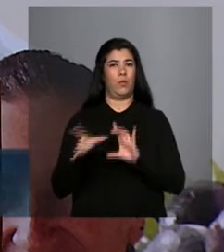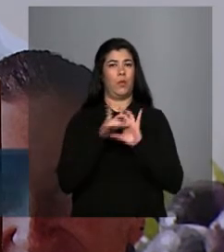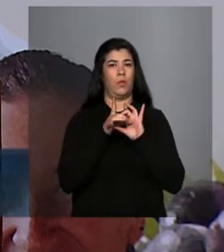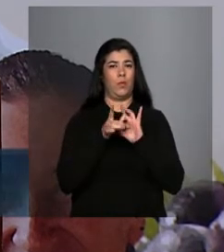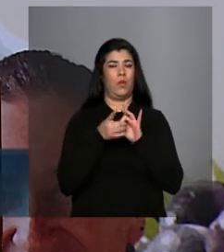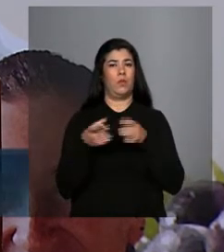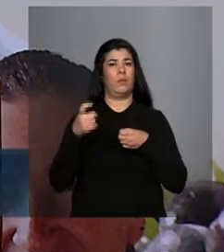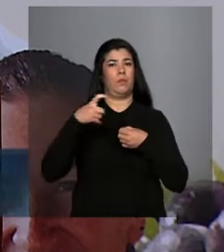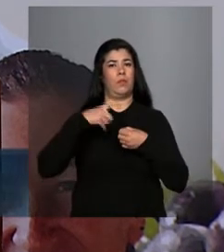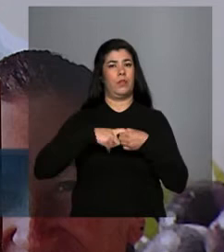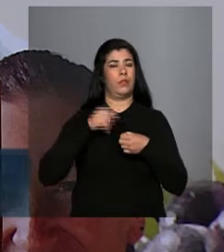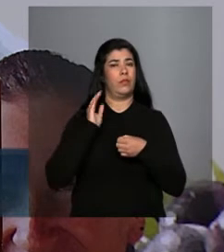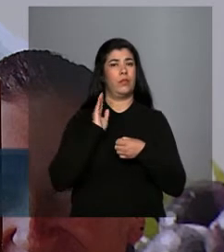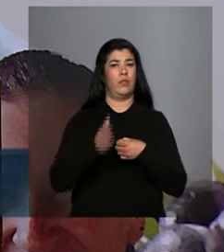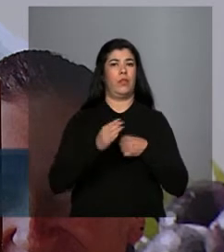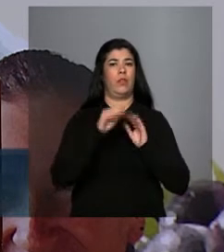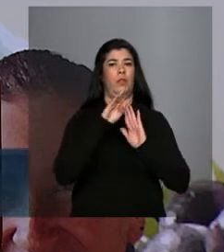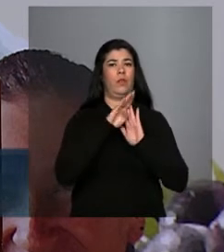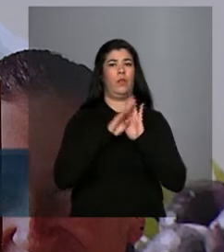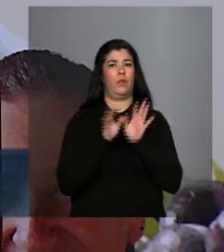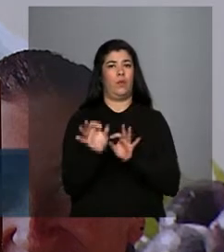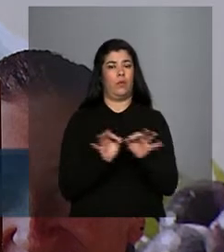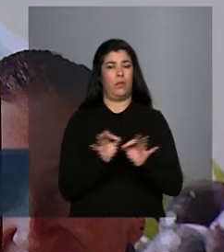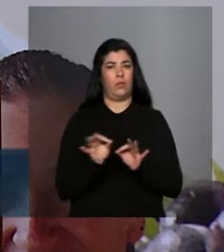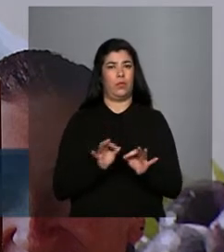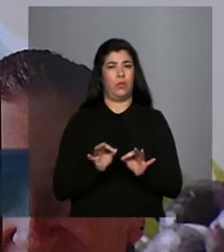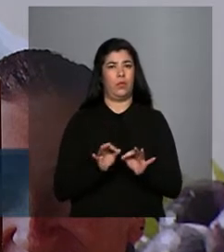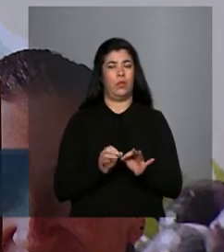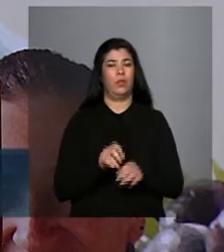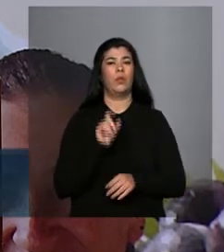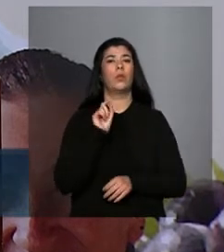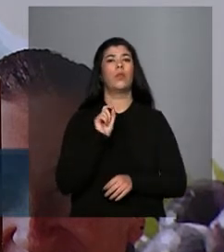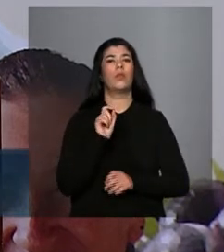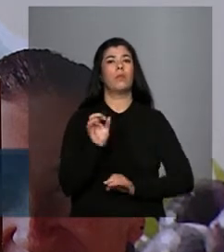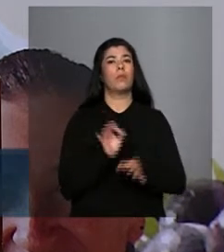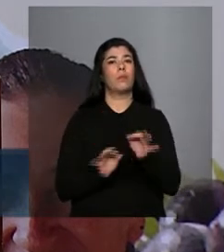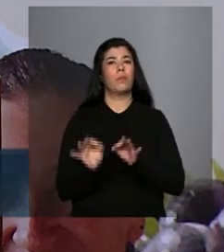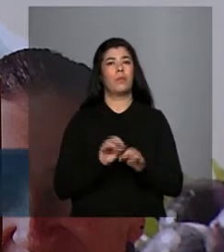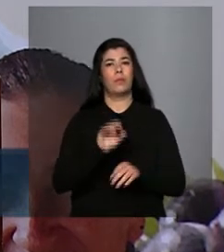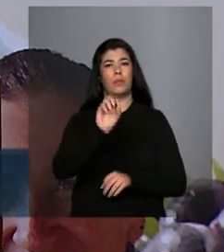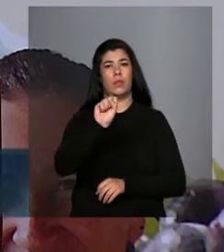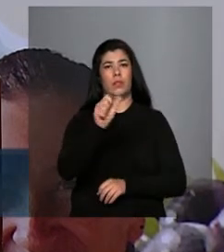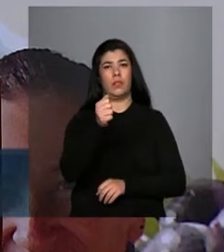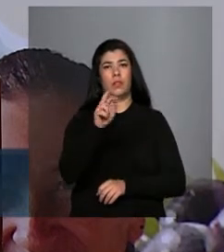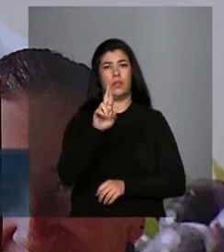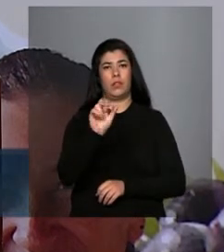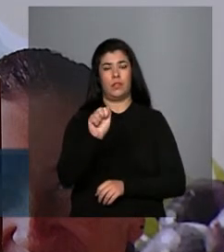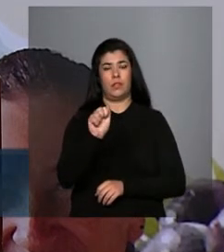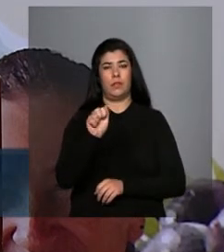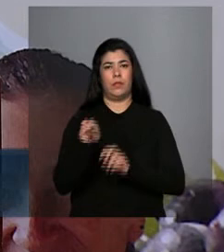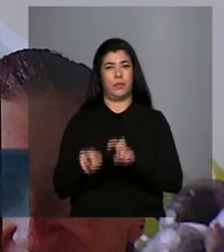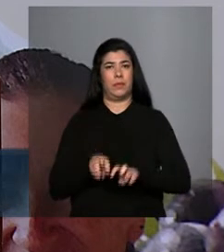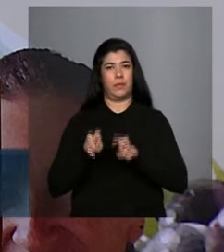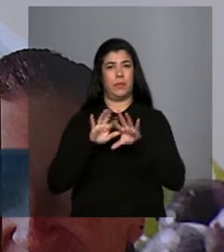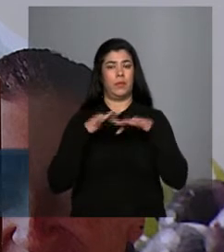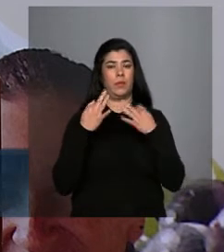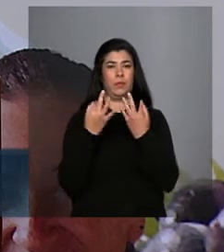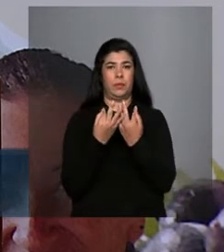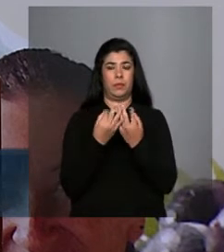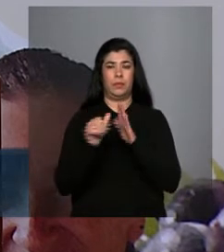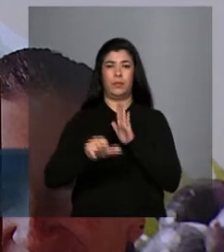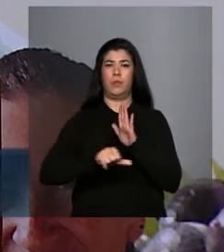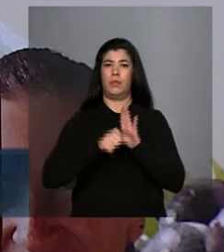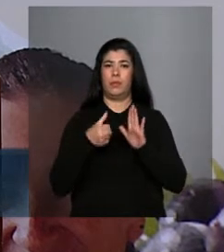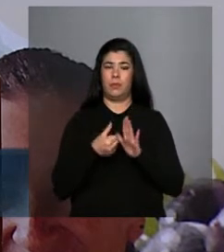diretamente nesse projeto, que é o Plano Safra da Agricultura Familiar. Primeiro, o